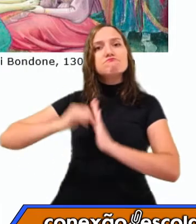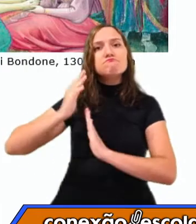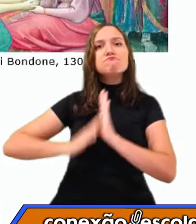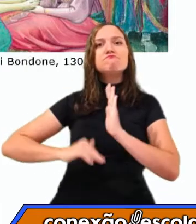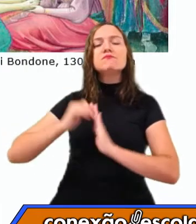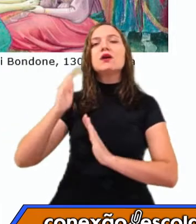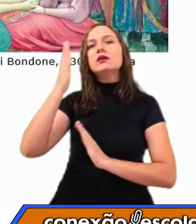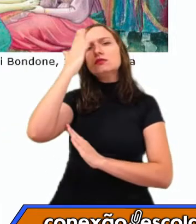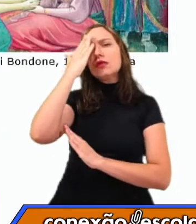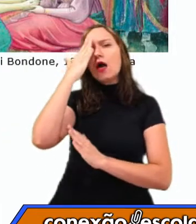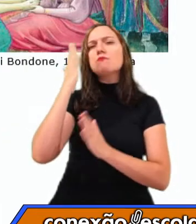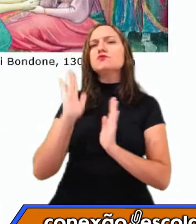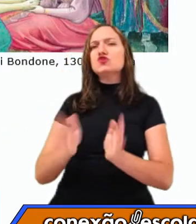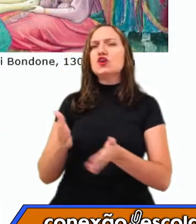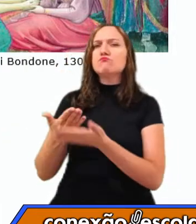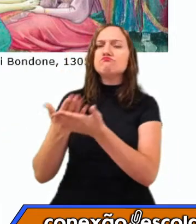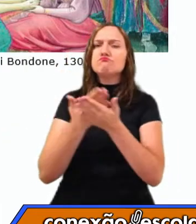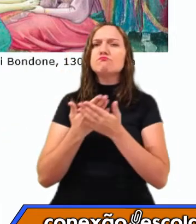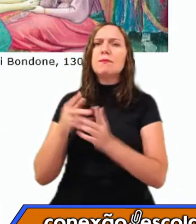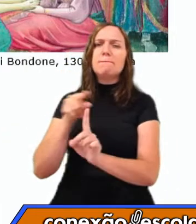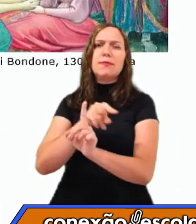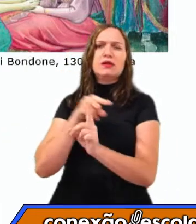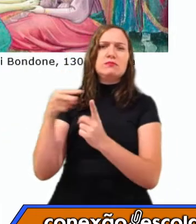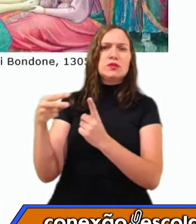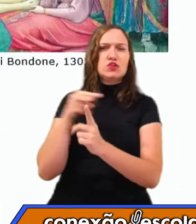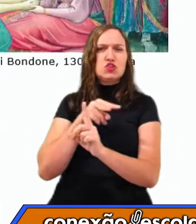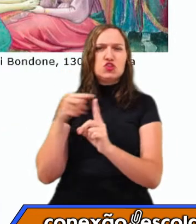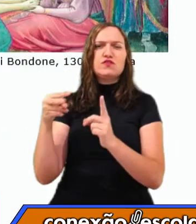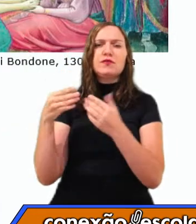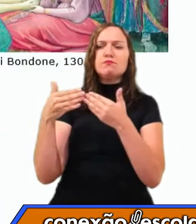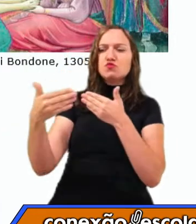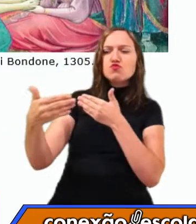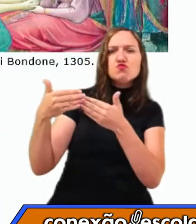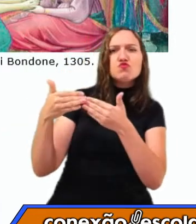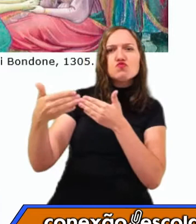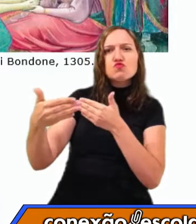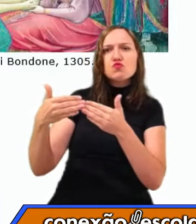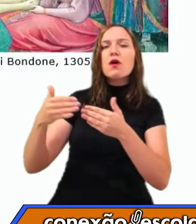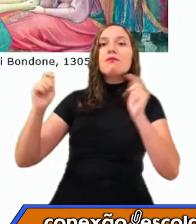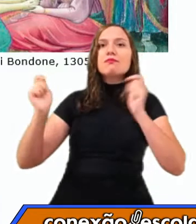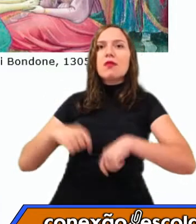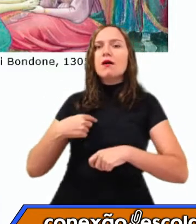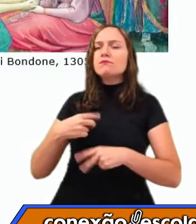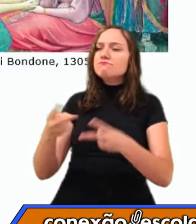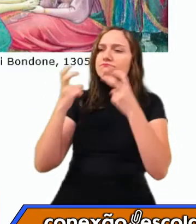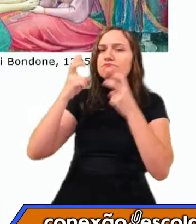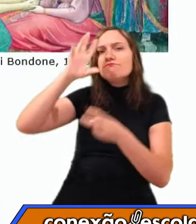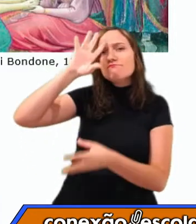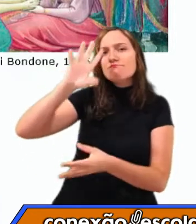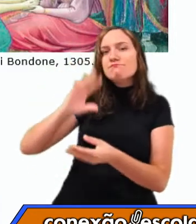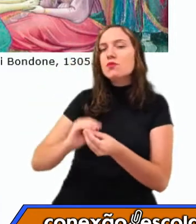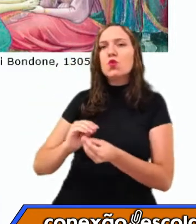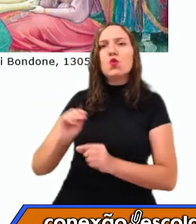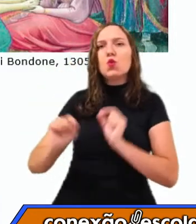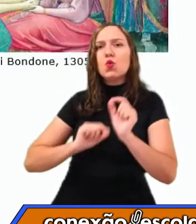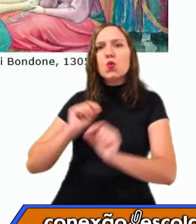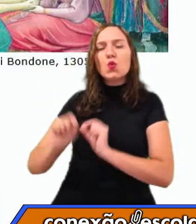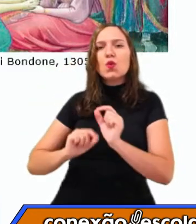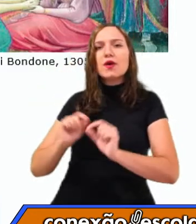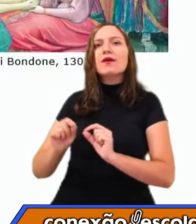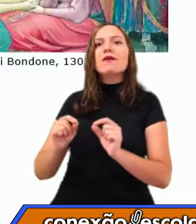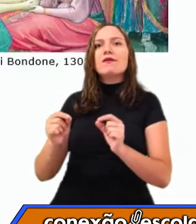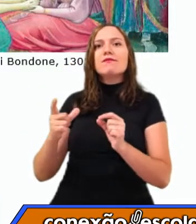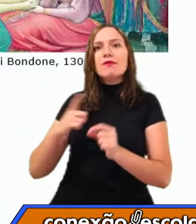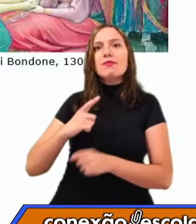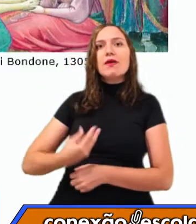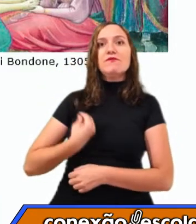desenvolvia estudos sobre a perspectiva, e que aí a gente já pode observar, né, um pouco